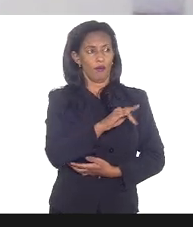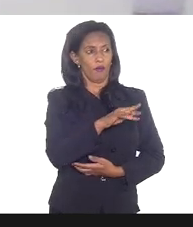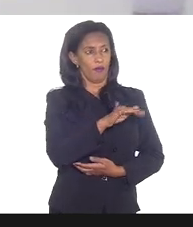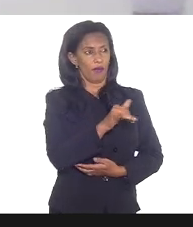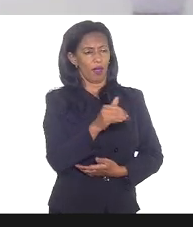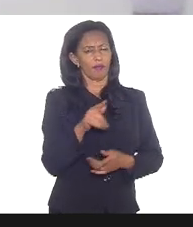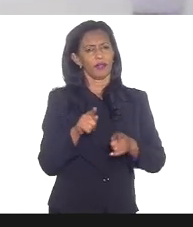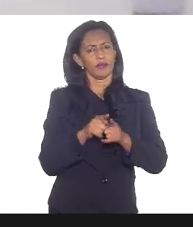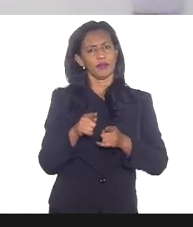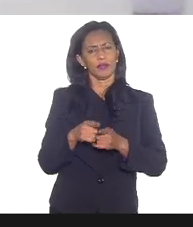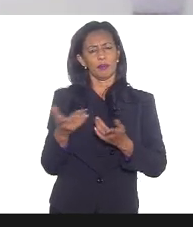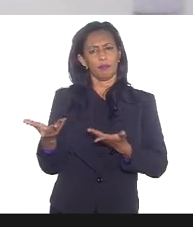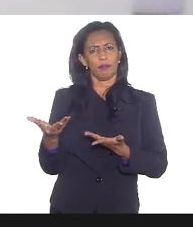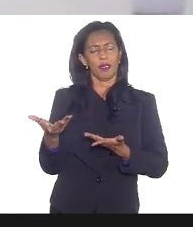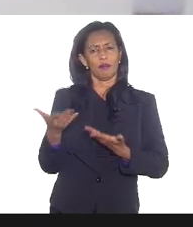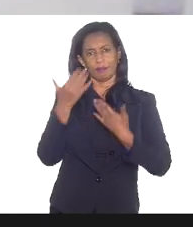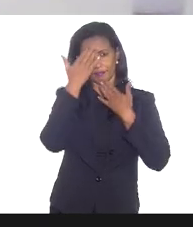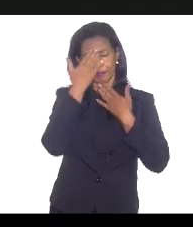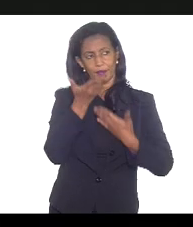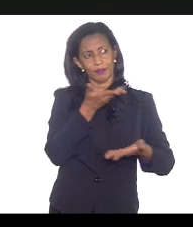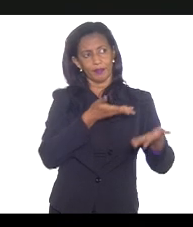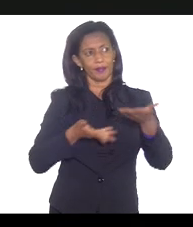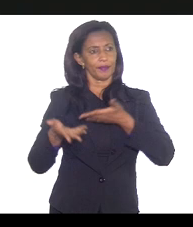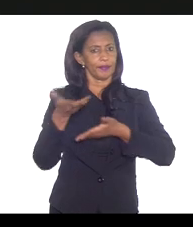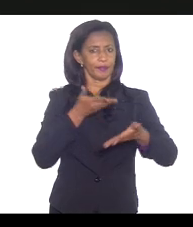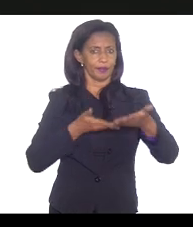aqui a participação de vocês.